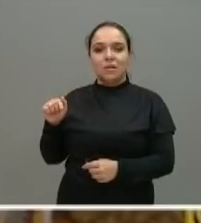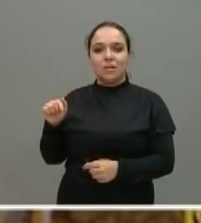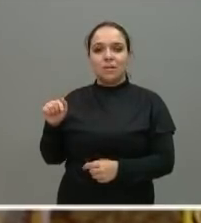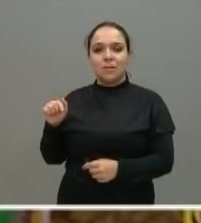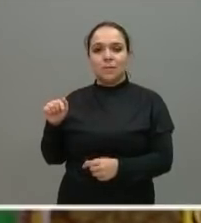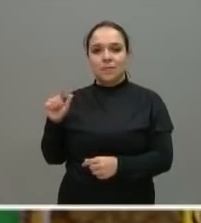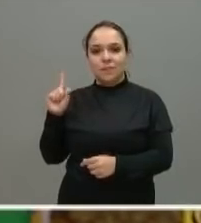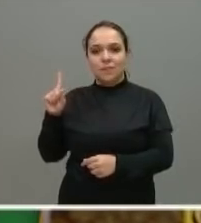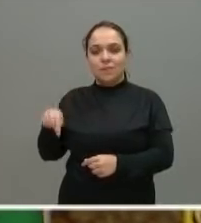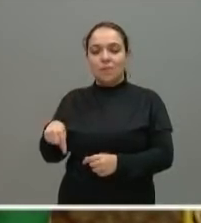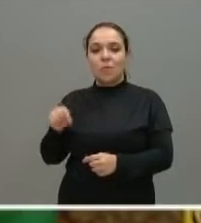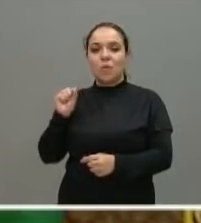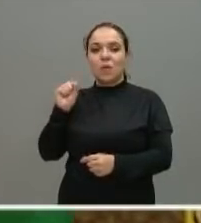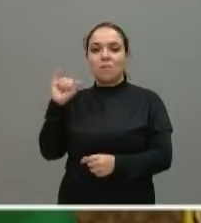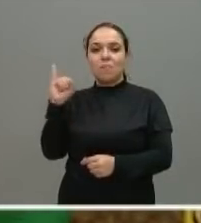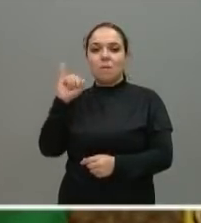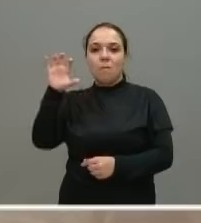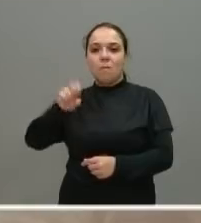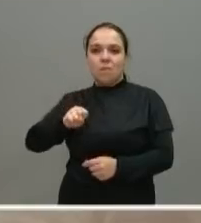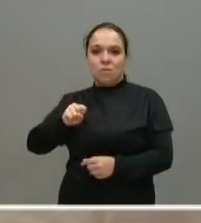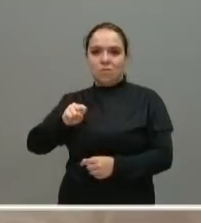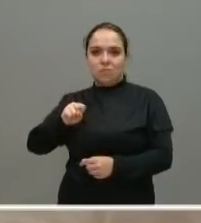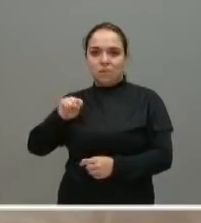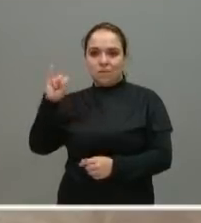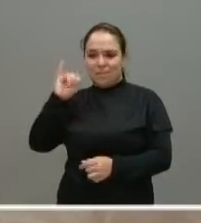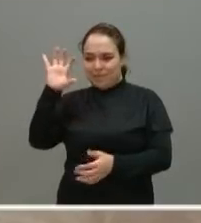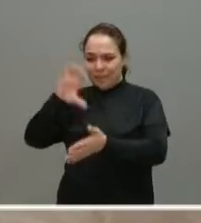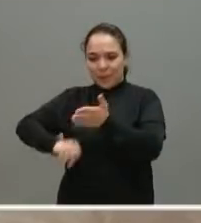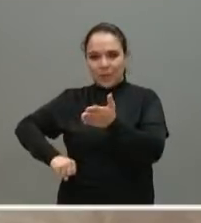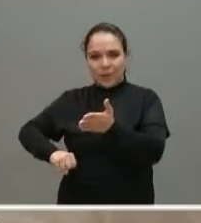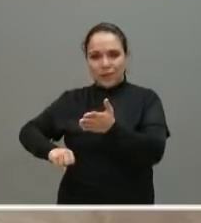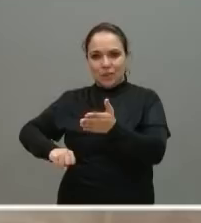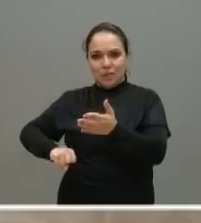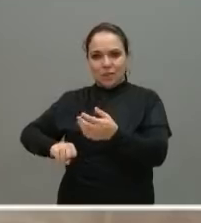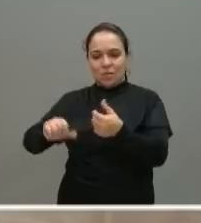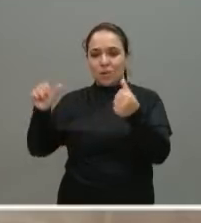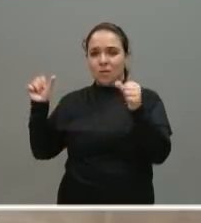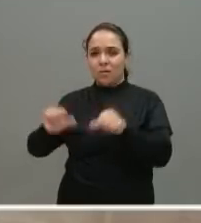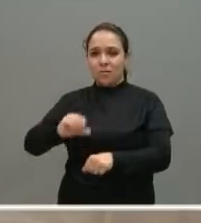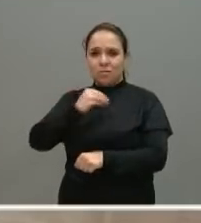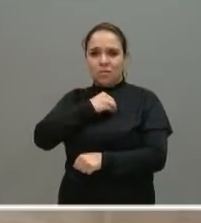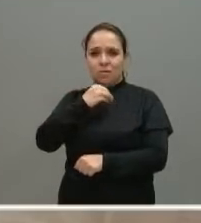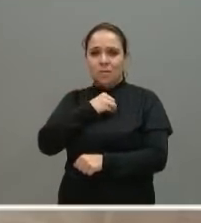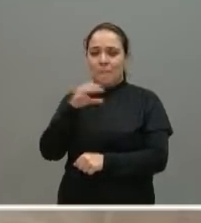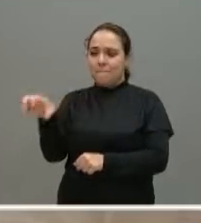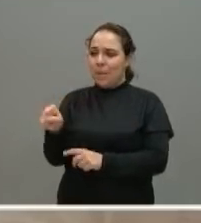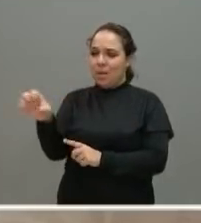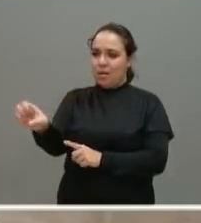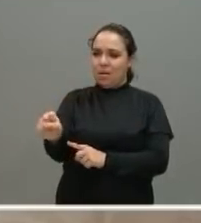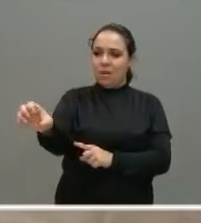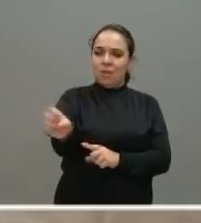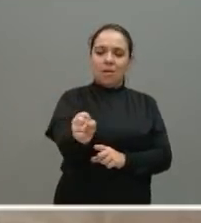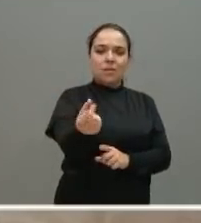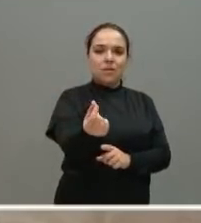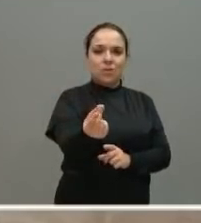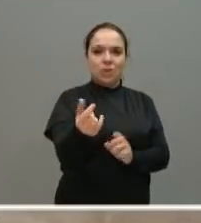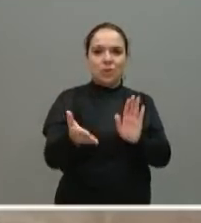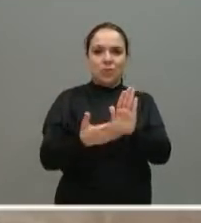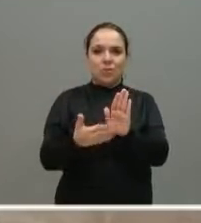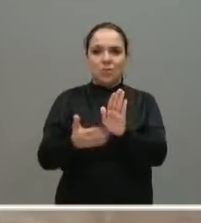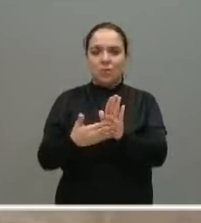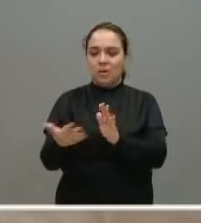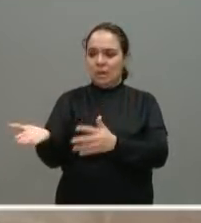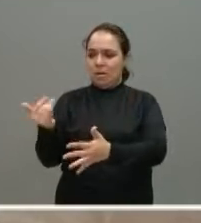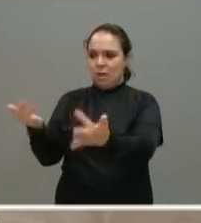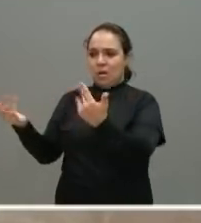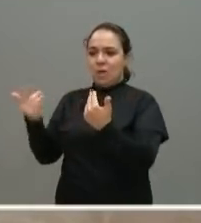era cobrador de impostos, é pior do que um pecador, para o tempo do judeu era pior, tanto